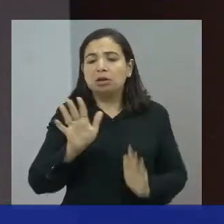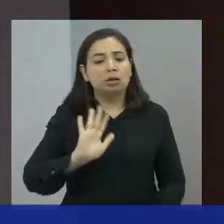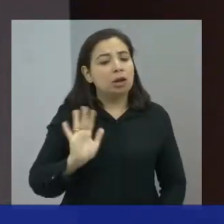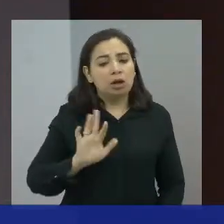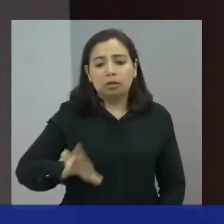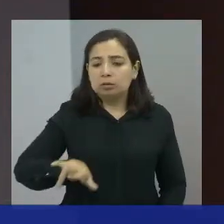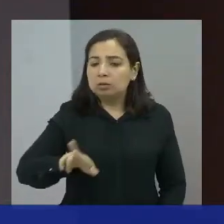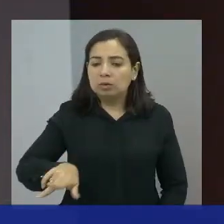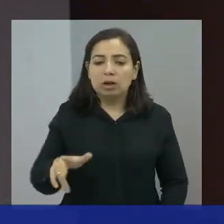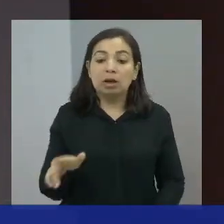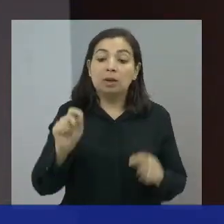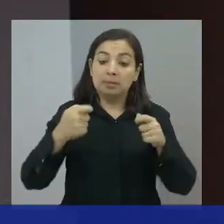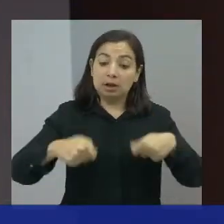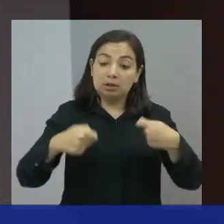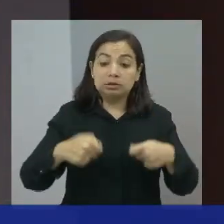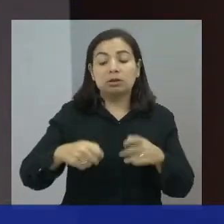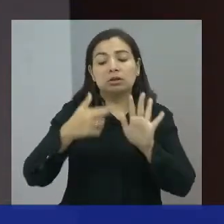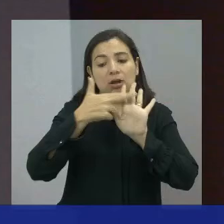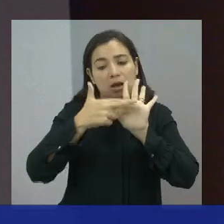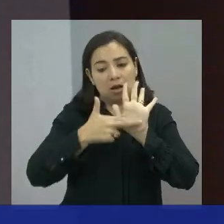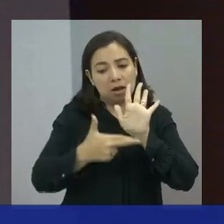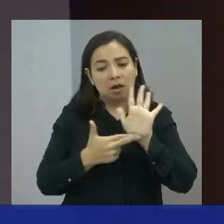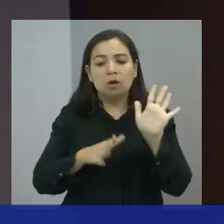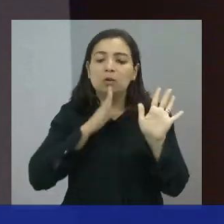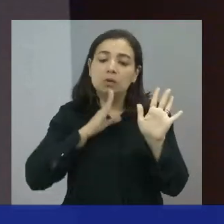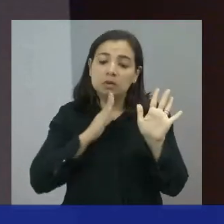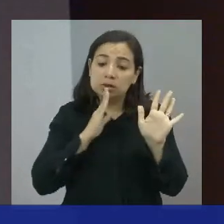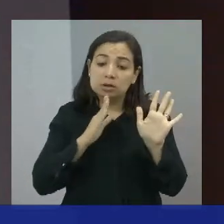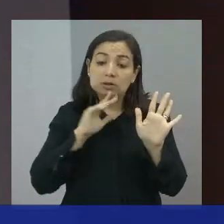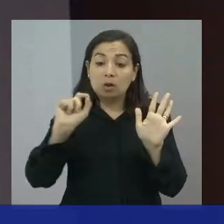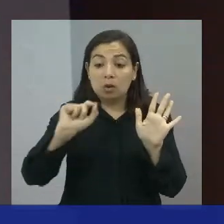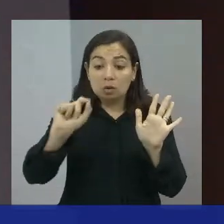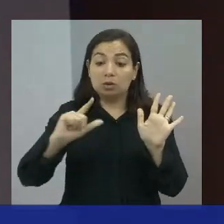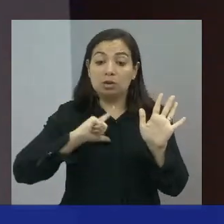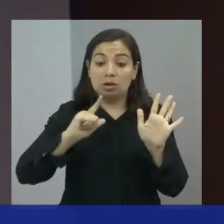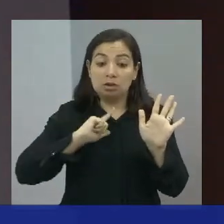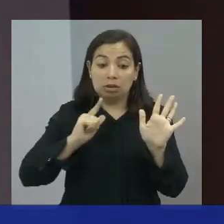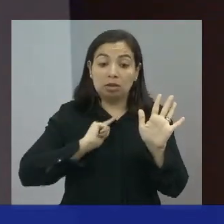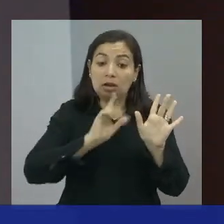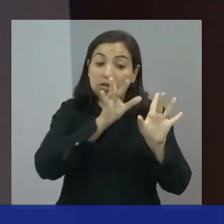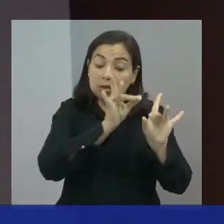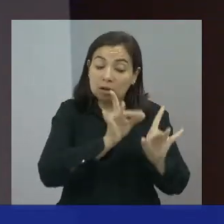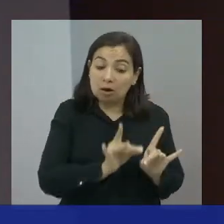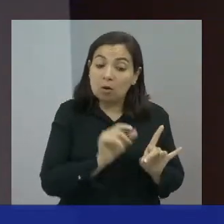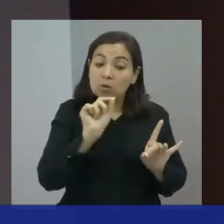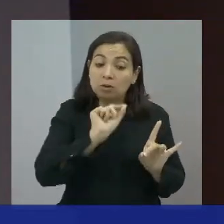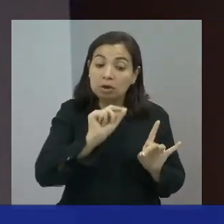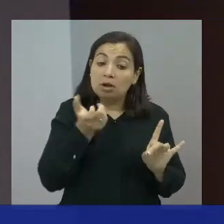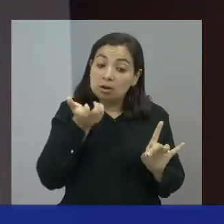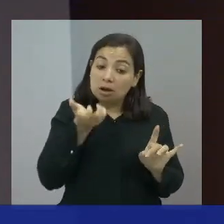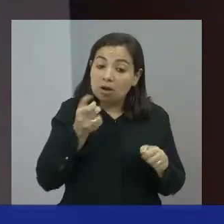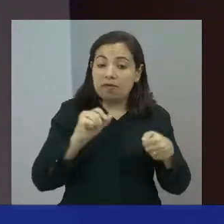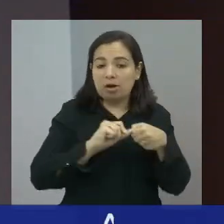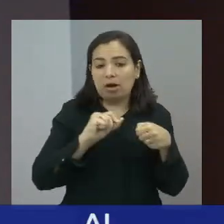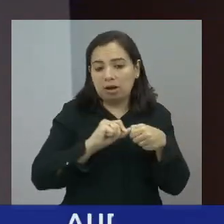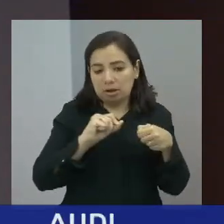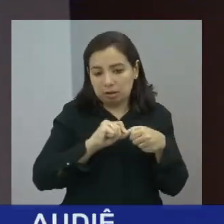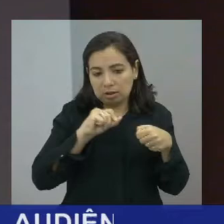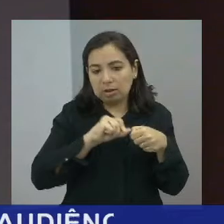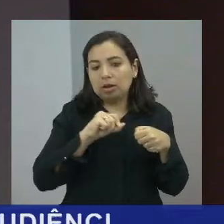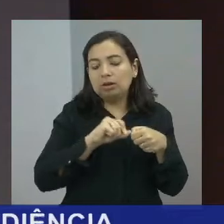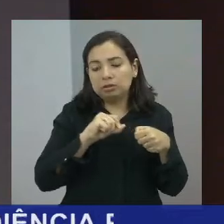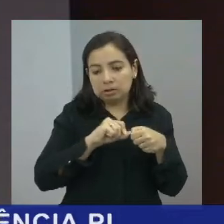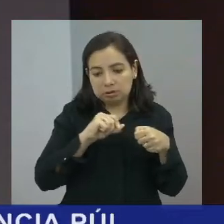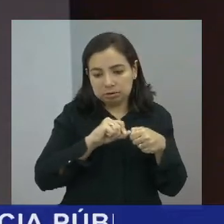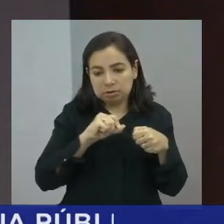para conhecer mais as regras que disciplinam aquela atividade, aquela intenção que ele tem em relação